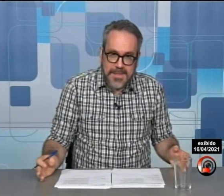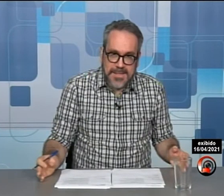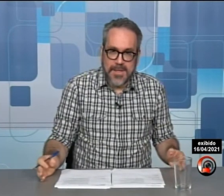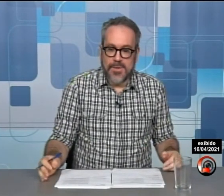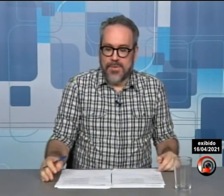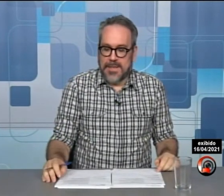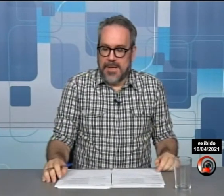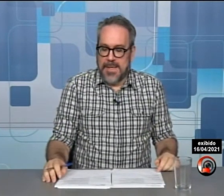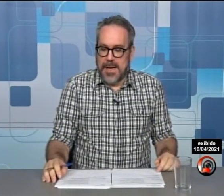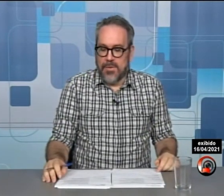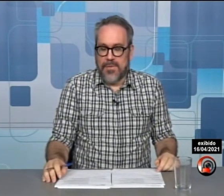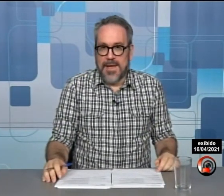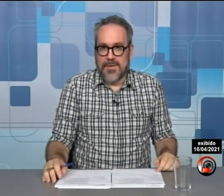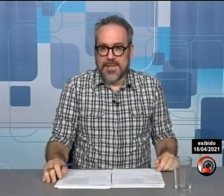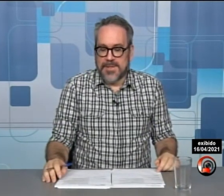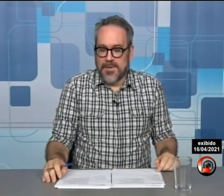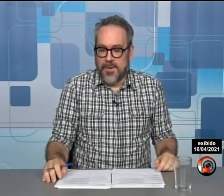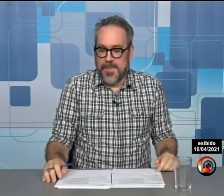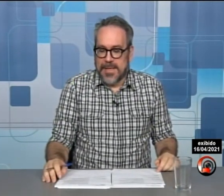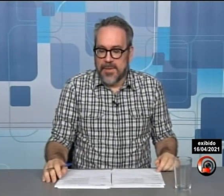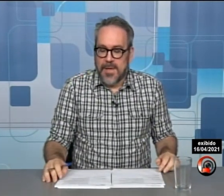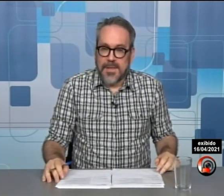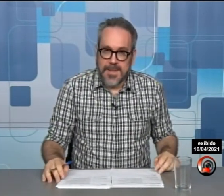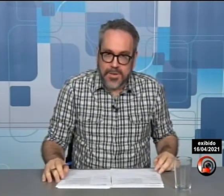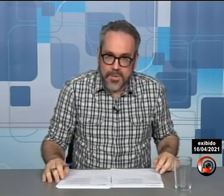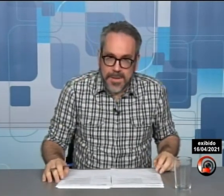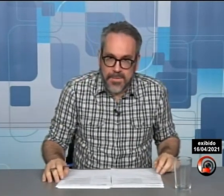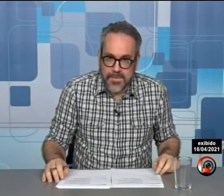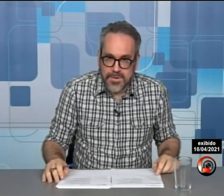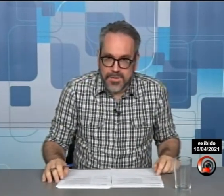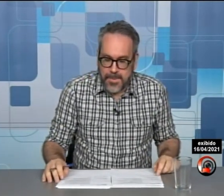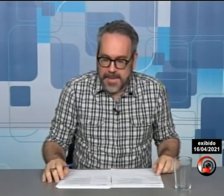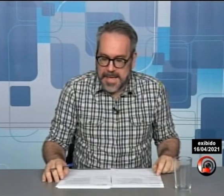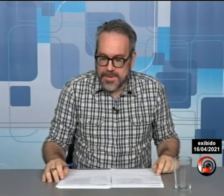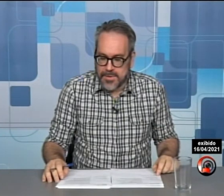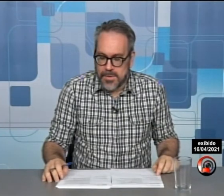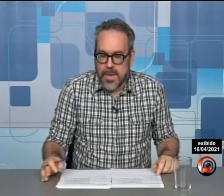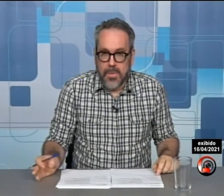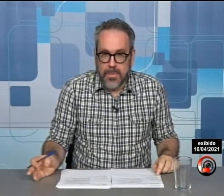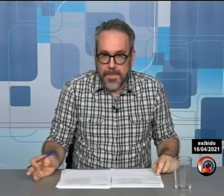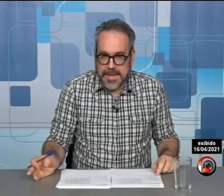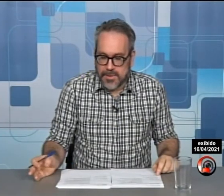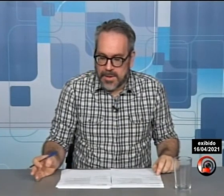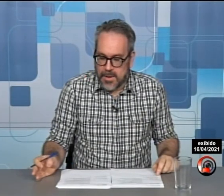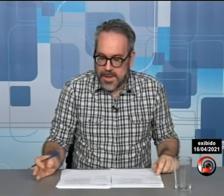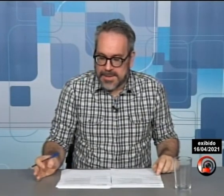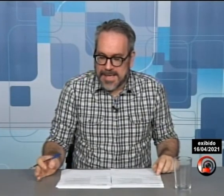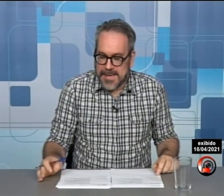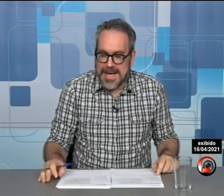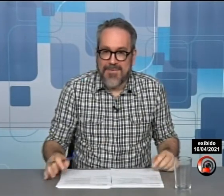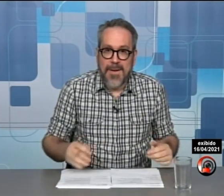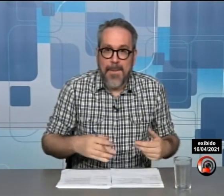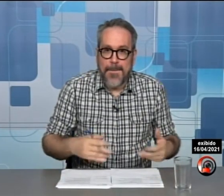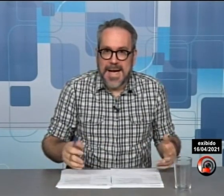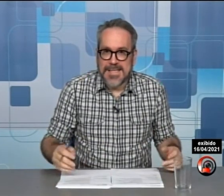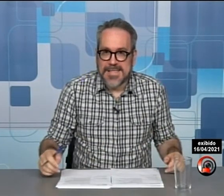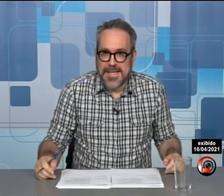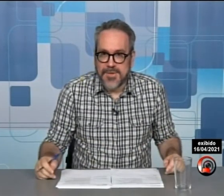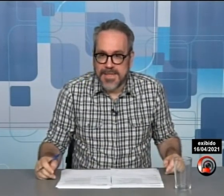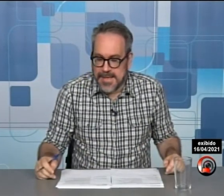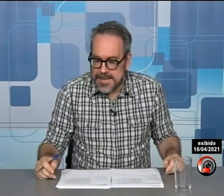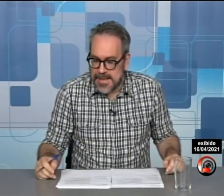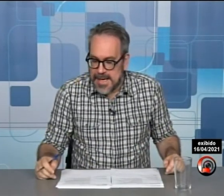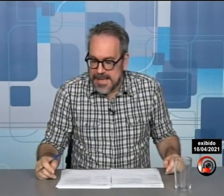que um incêndio no terminal rodoviário de São José do Rio Preto destruiu o Shopping Azul, um complexo de lojas que abrigava mais